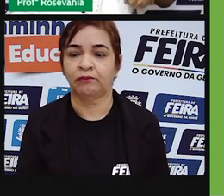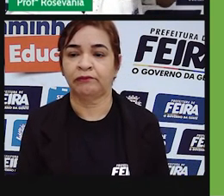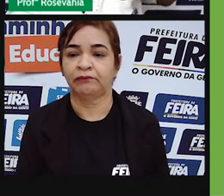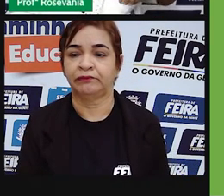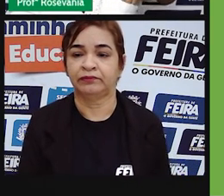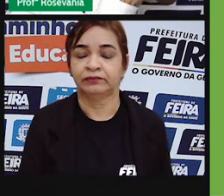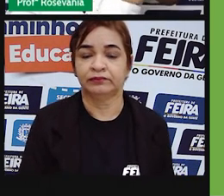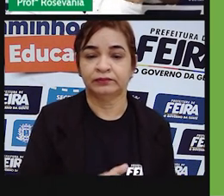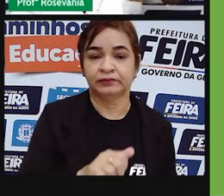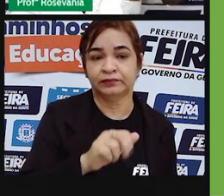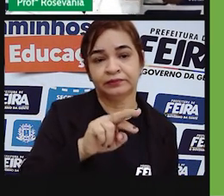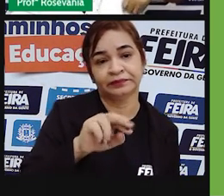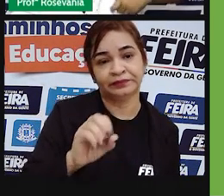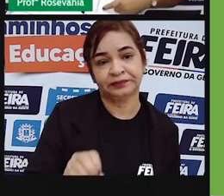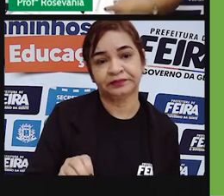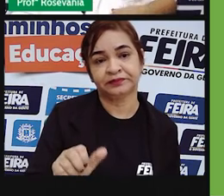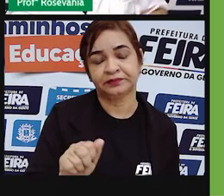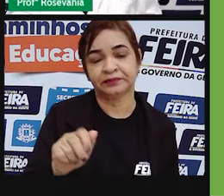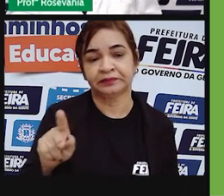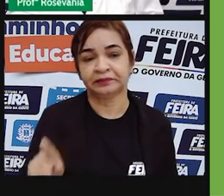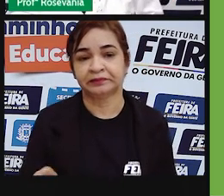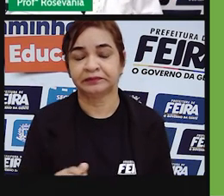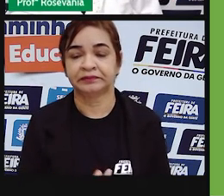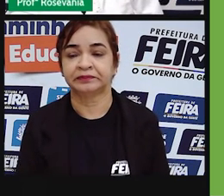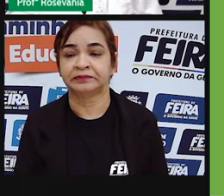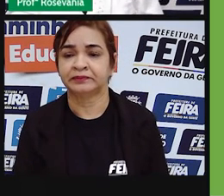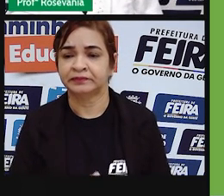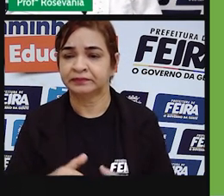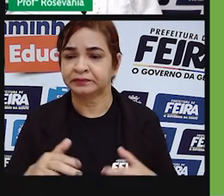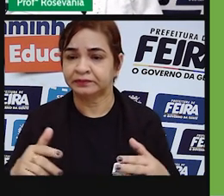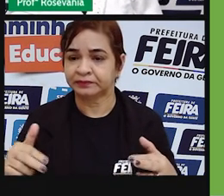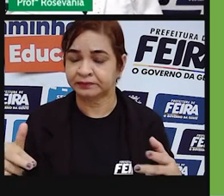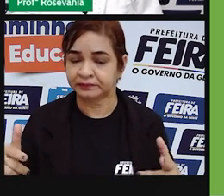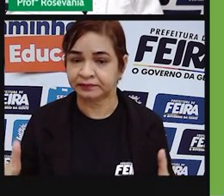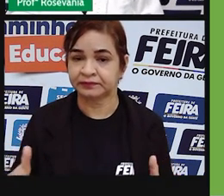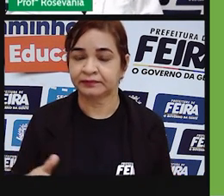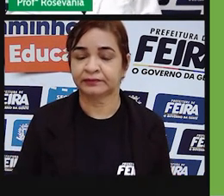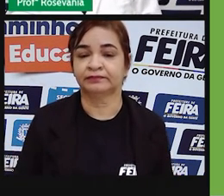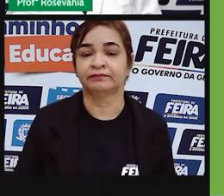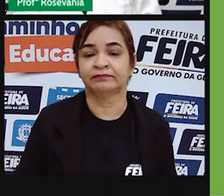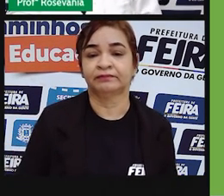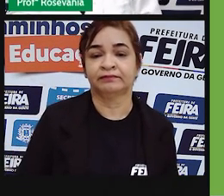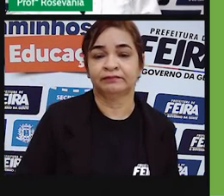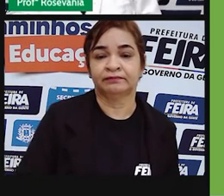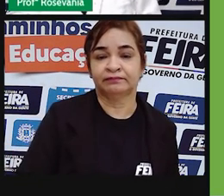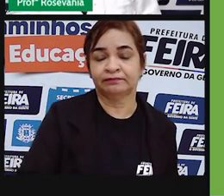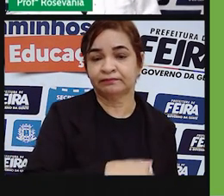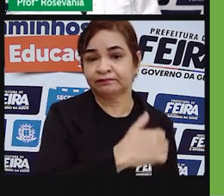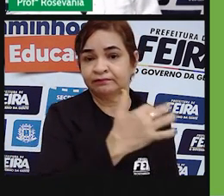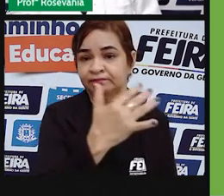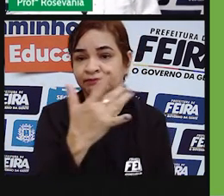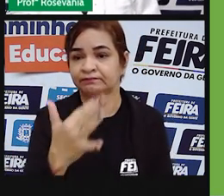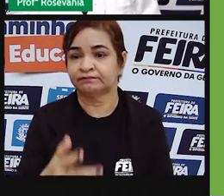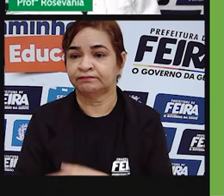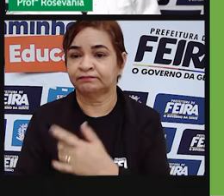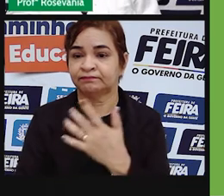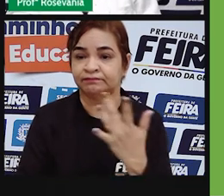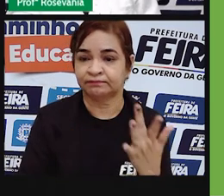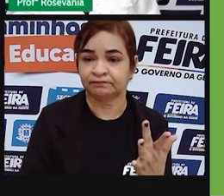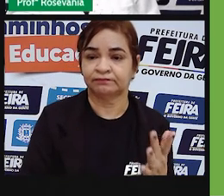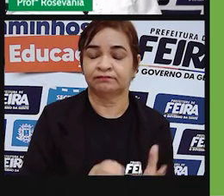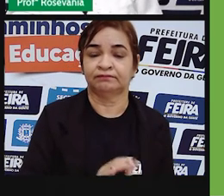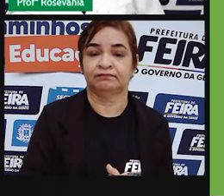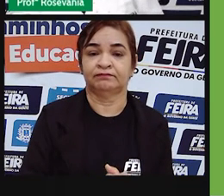no Amapá Pará zona de madei o Zé no Paranaense no Amazonas e